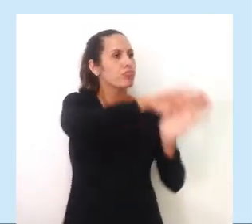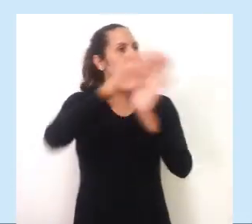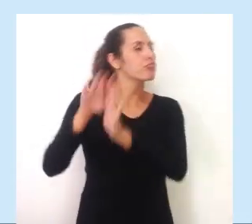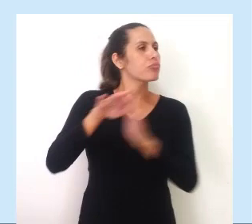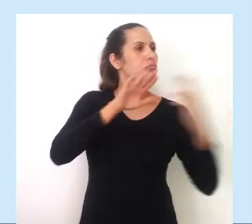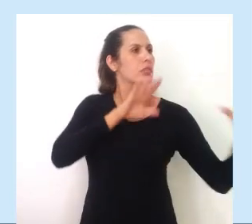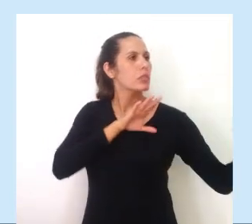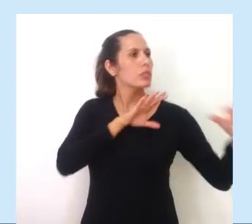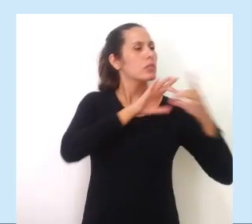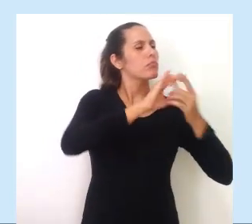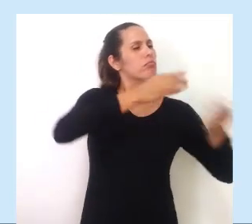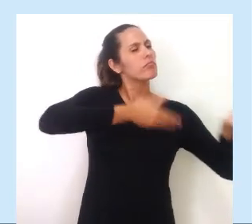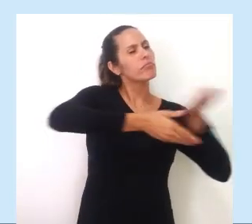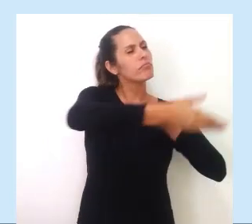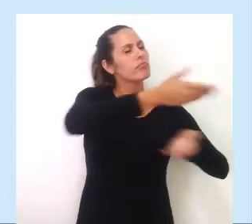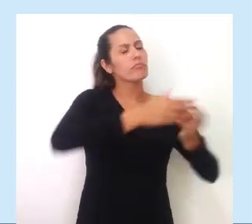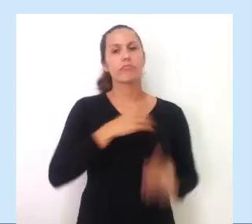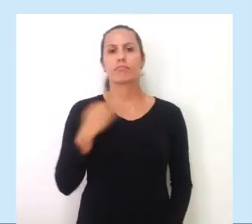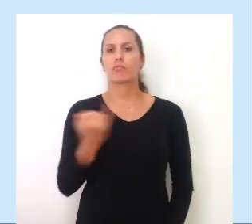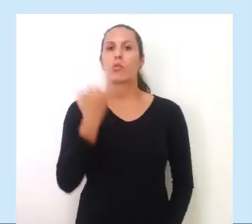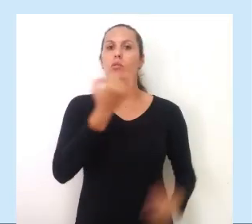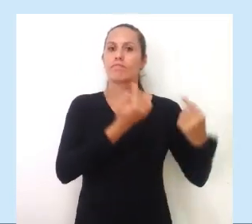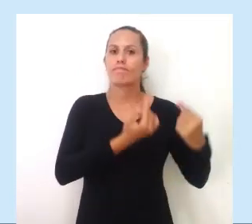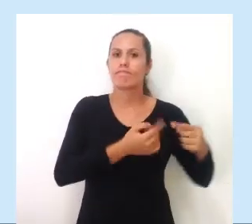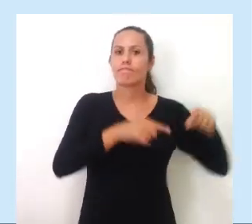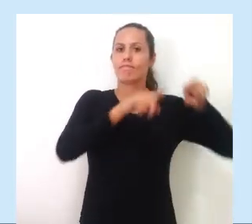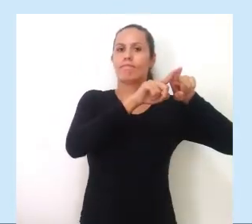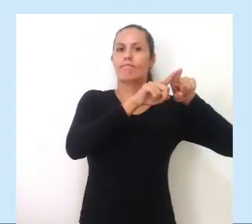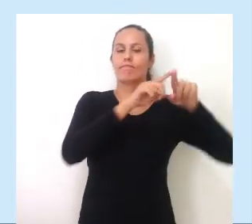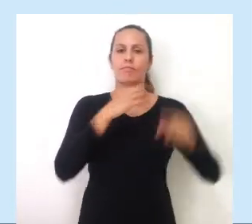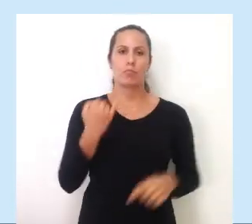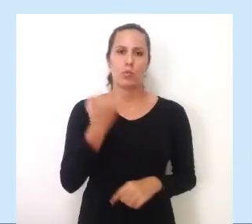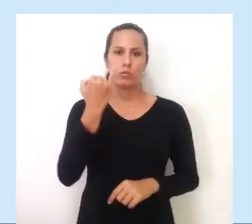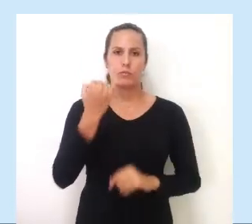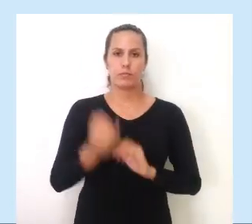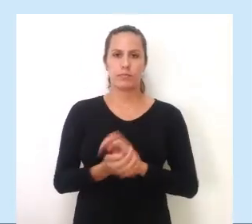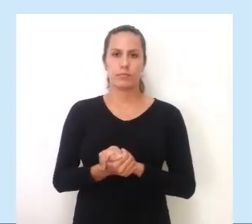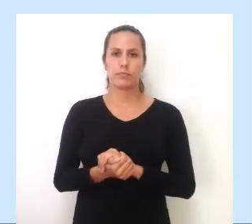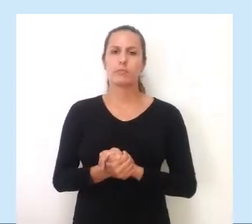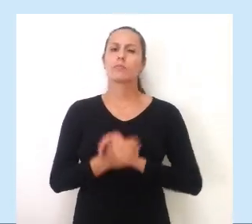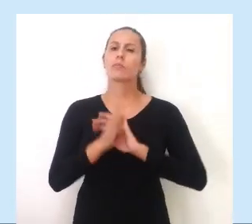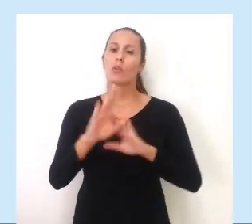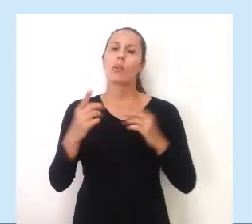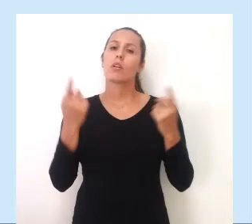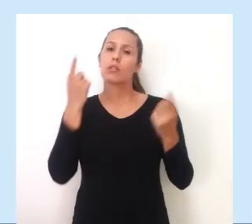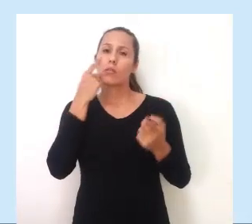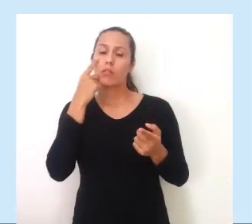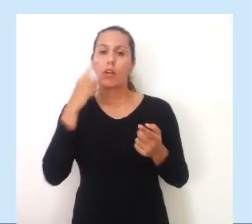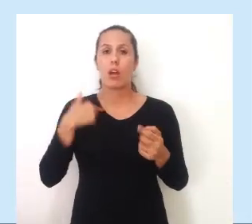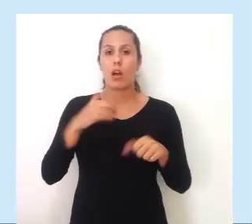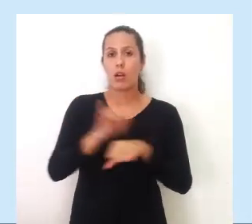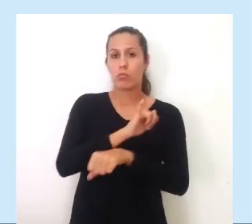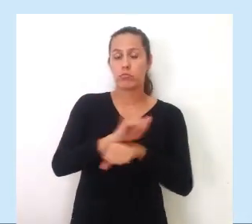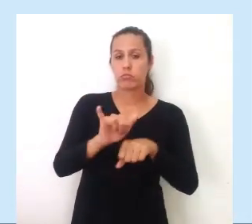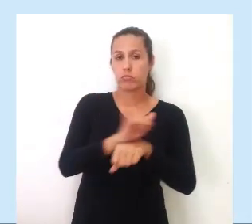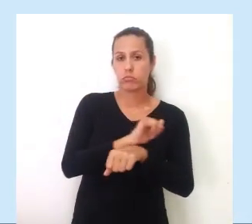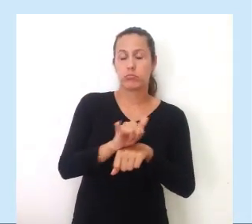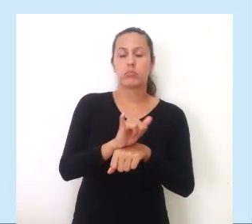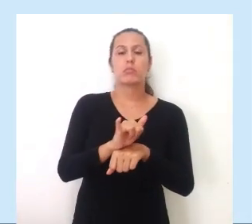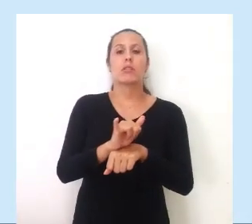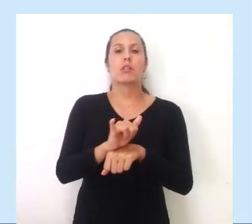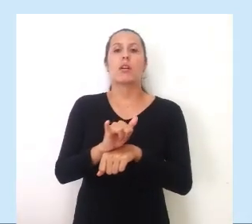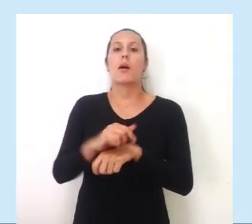é essencial a parceria da família. A gente vai ver que alguns métodos são